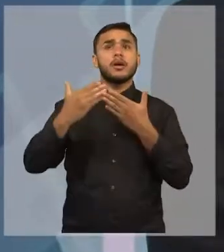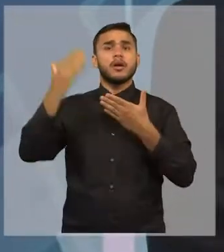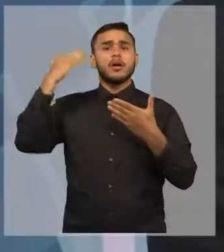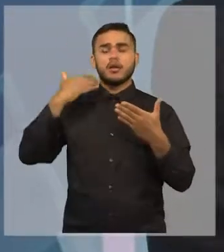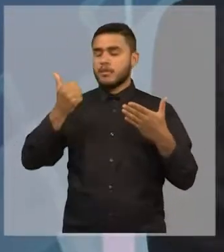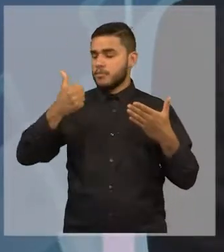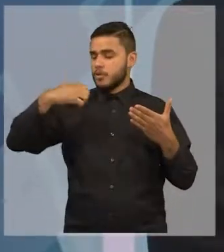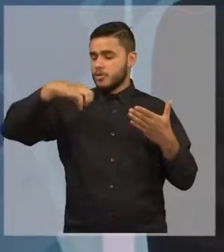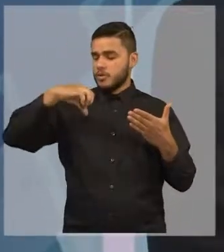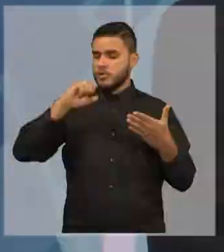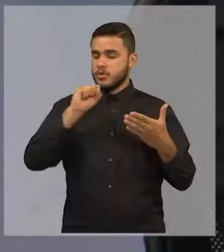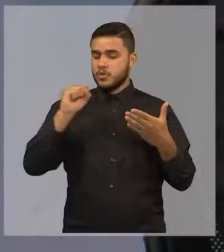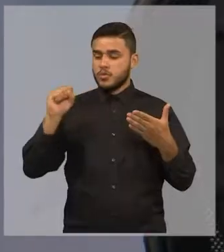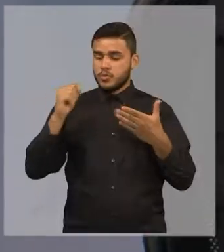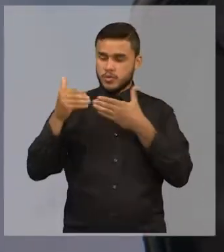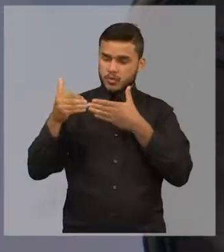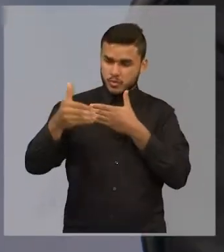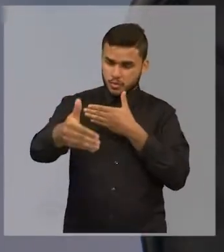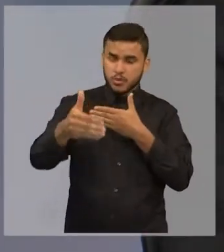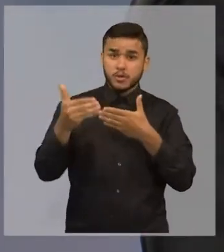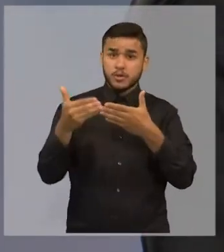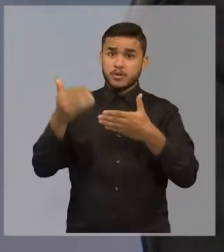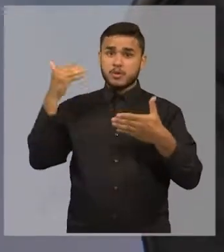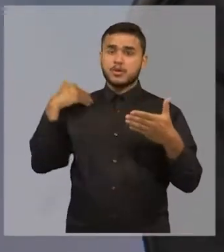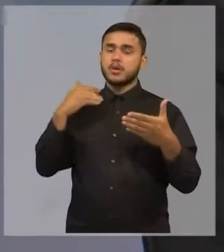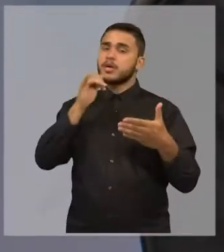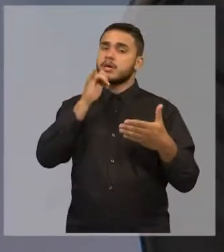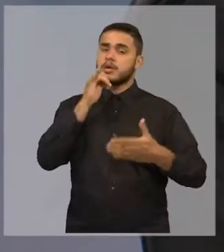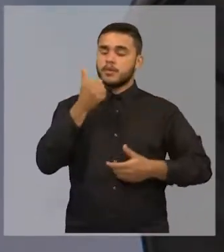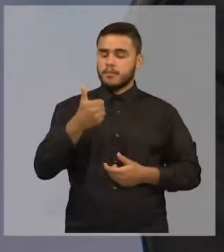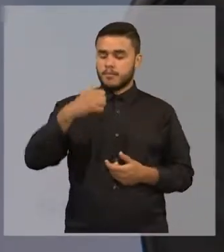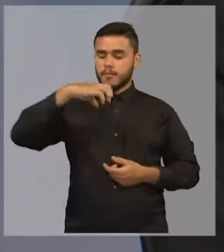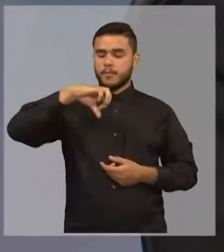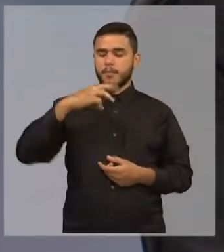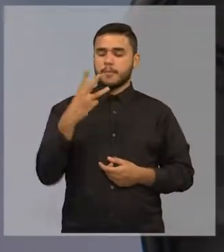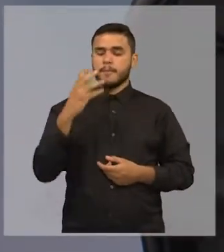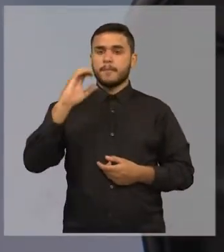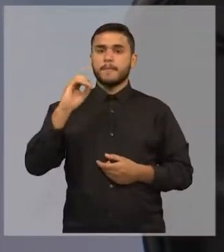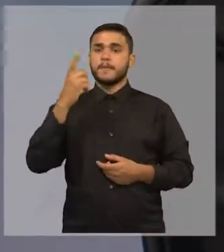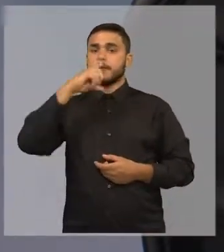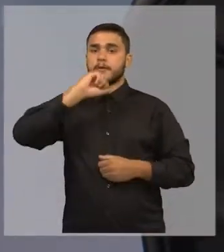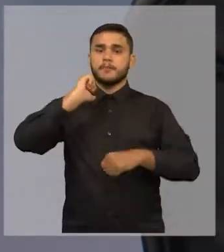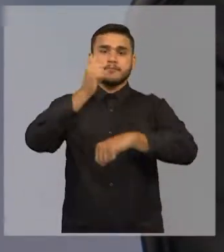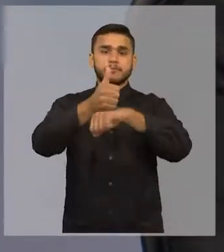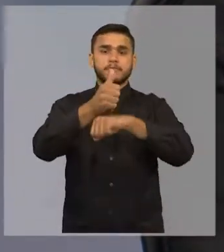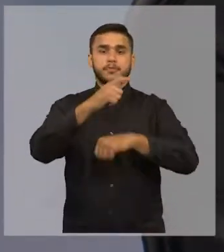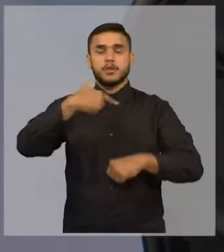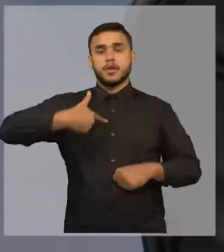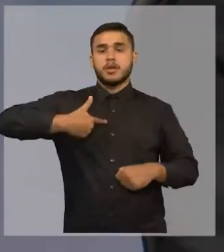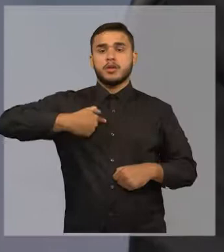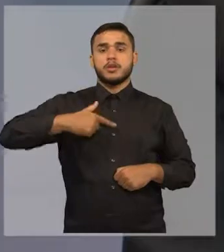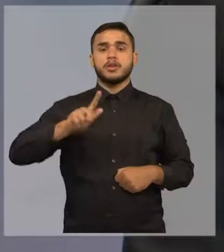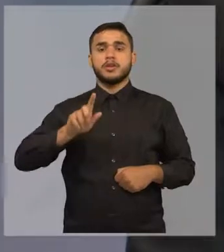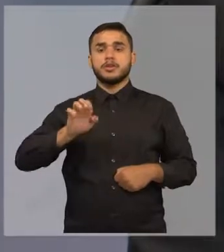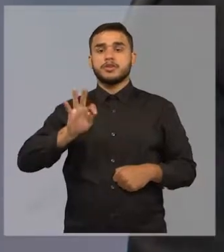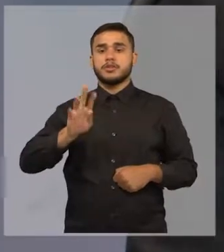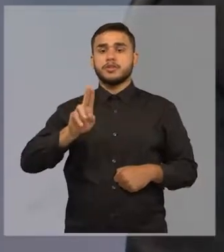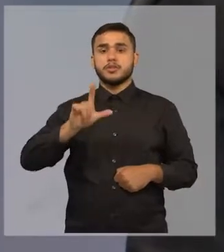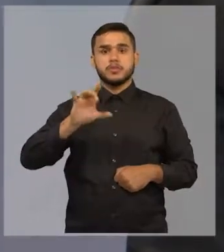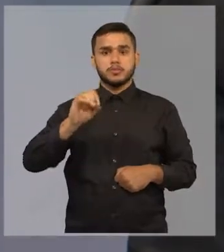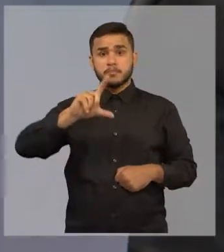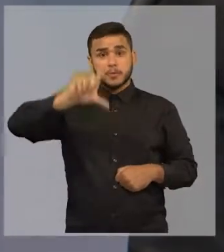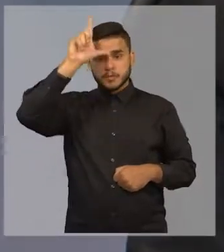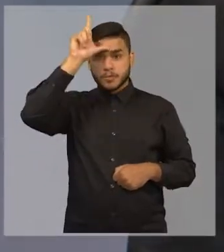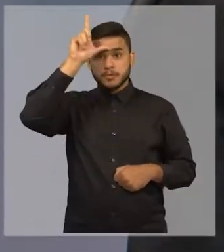pós-88 e antes de 88. Você teve, em 1930, uma revolução que colocou Getúlio Vargas. O grande líder dos